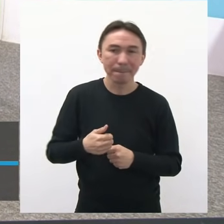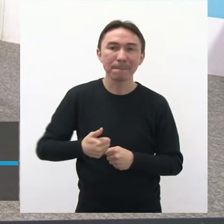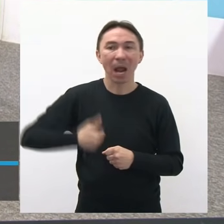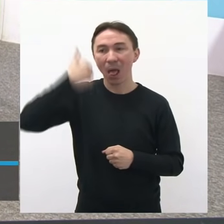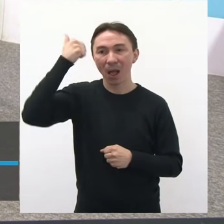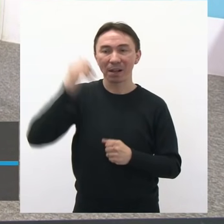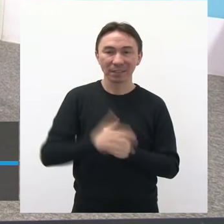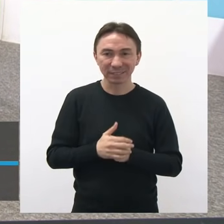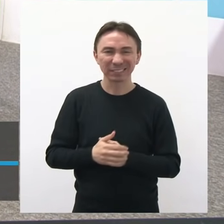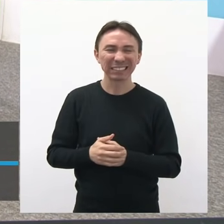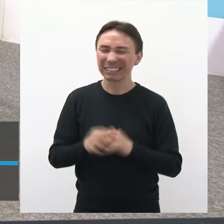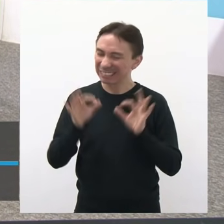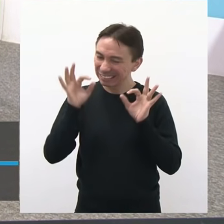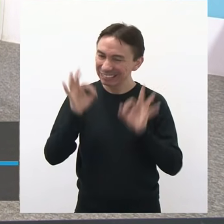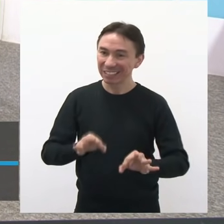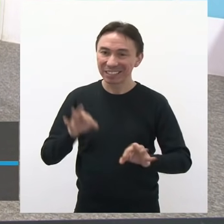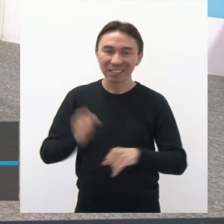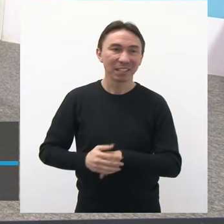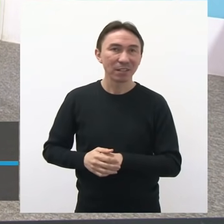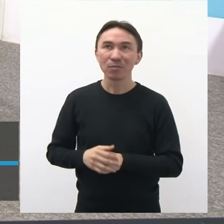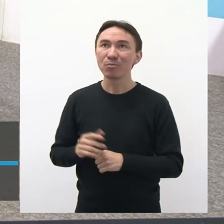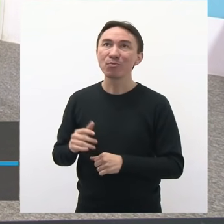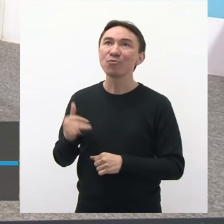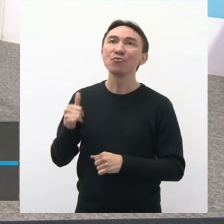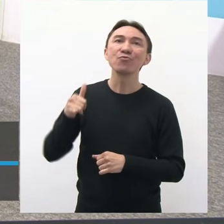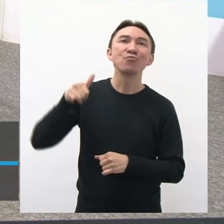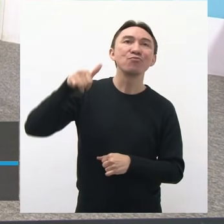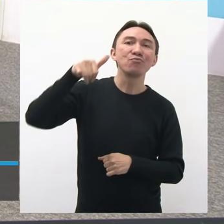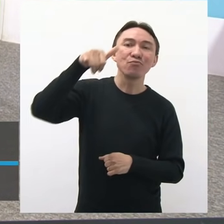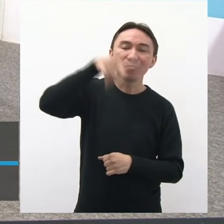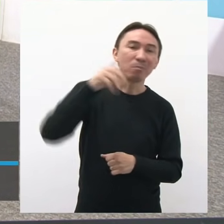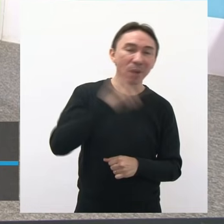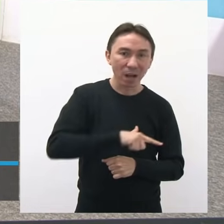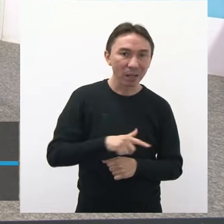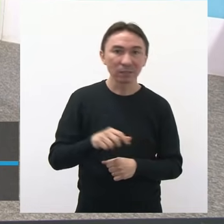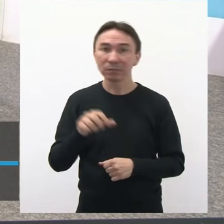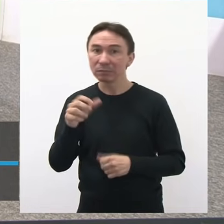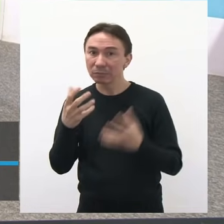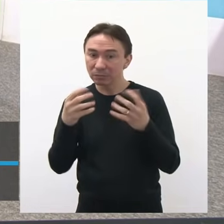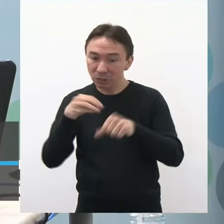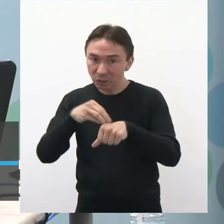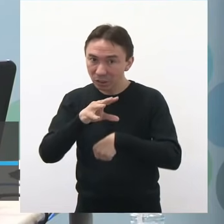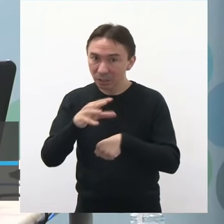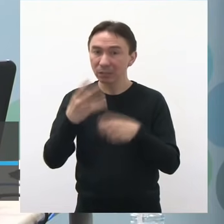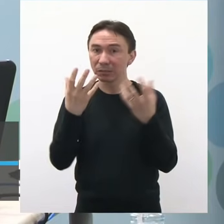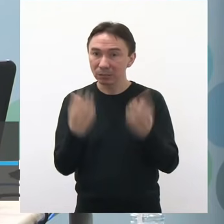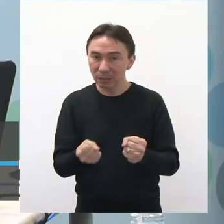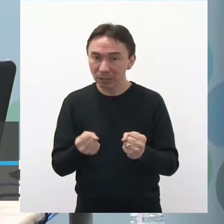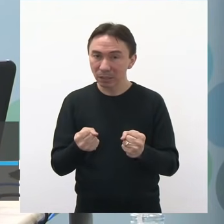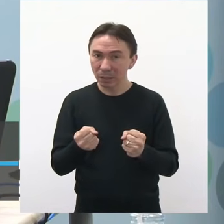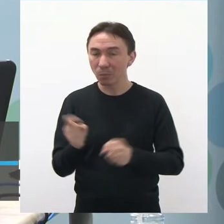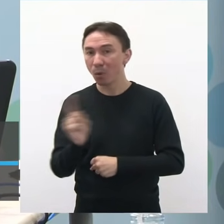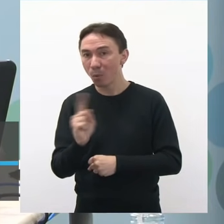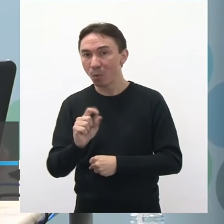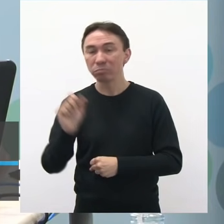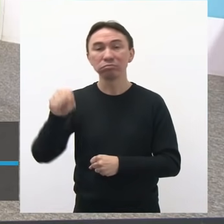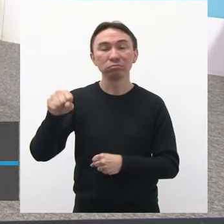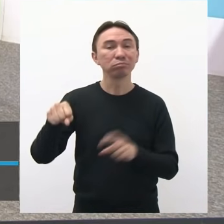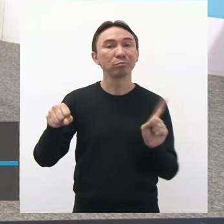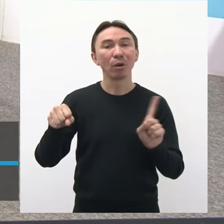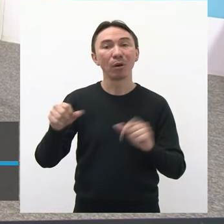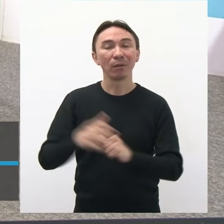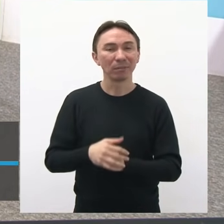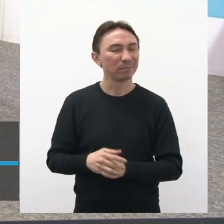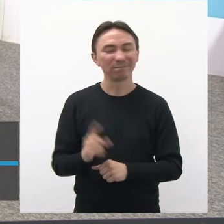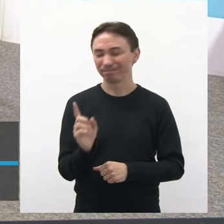Certeza que vai voar, certeza. Se jogar assim, vai voar. Sim ou não? Sim ou não? Ó, redondo não aqui. Não. E agora